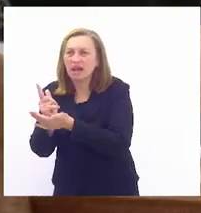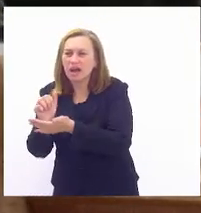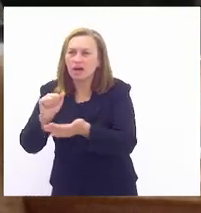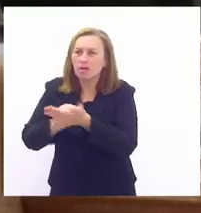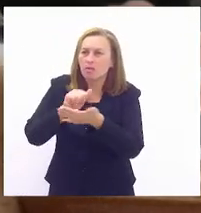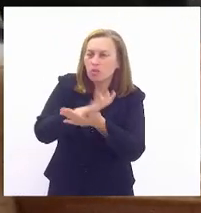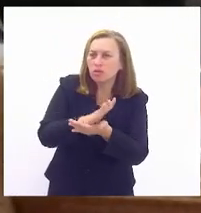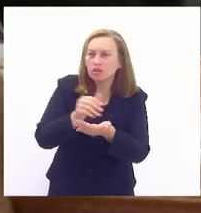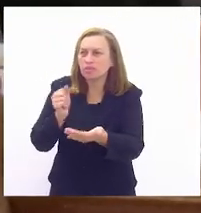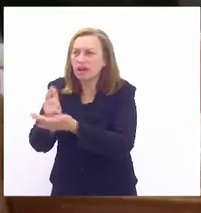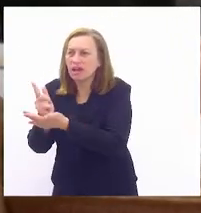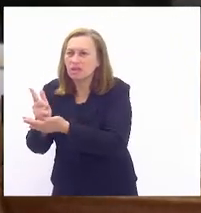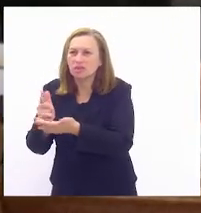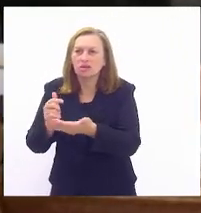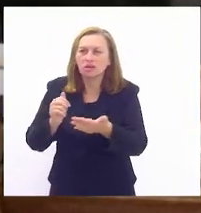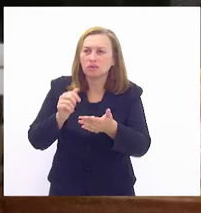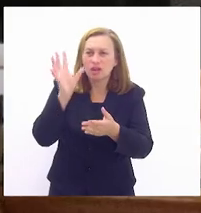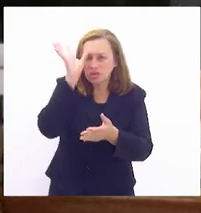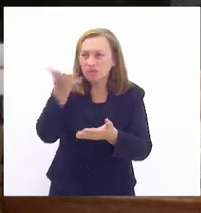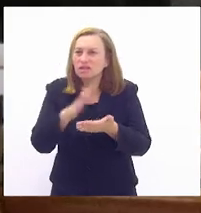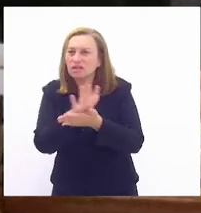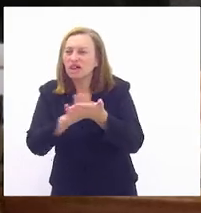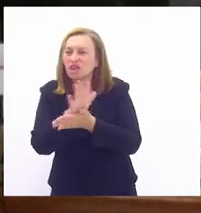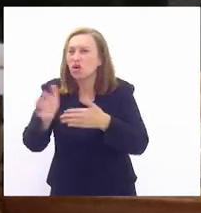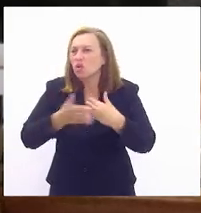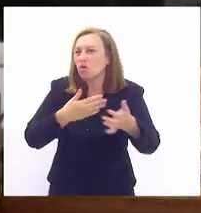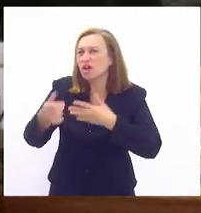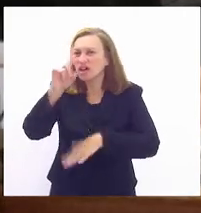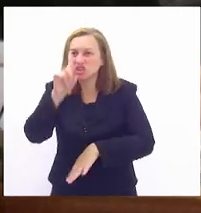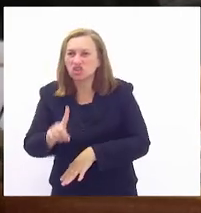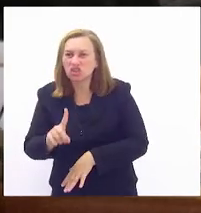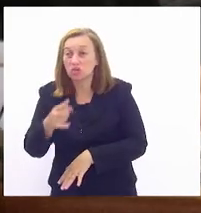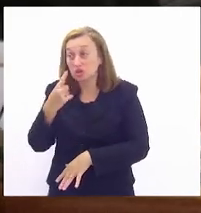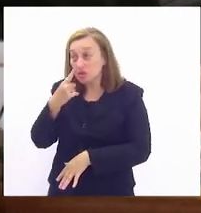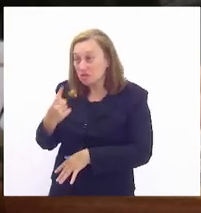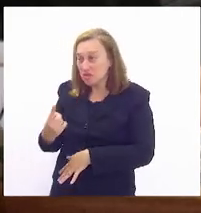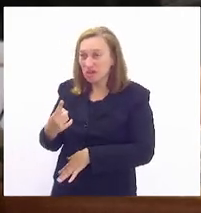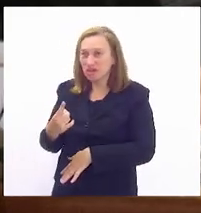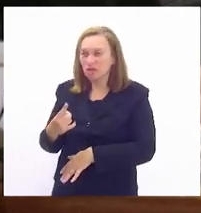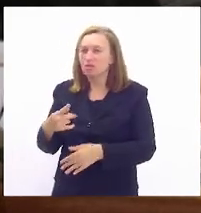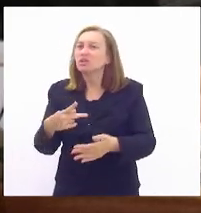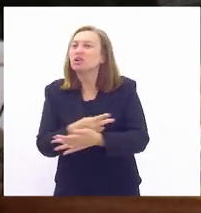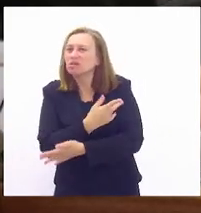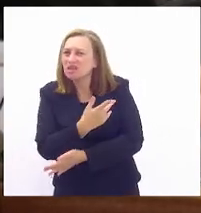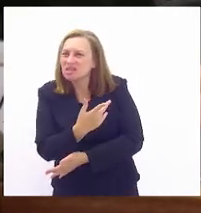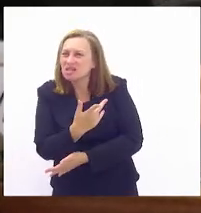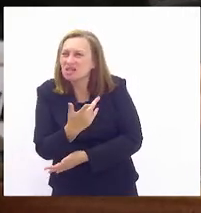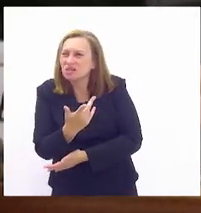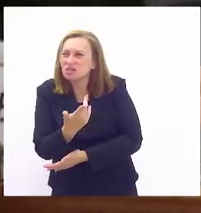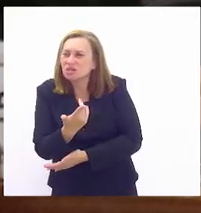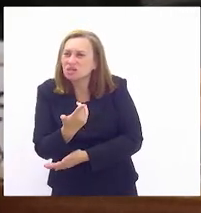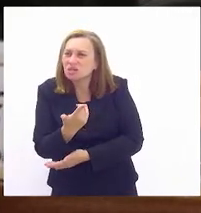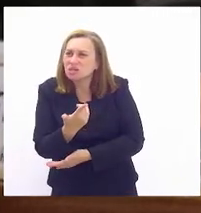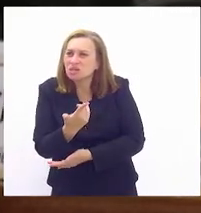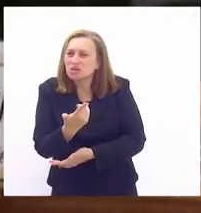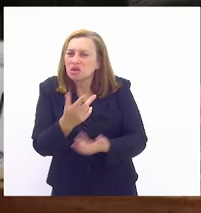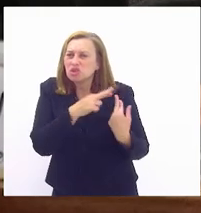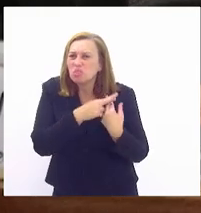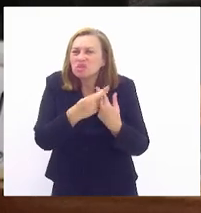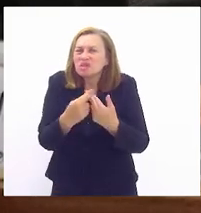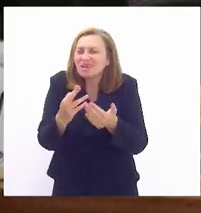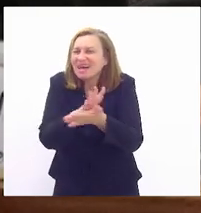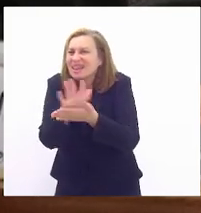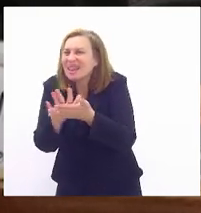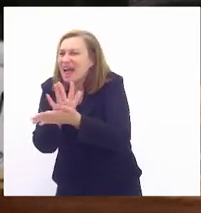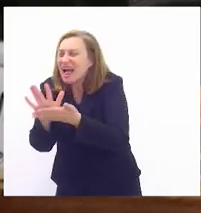Qualquer diretor que se veja nessa decisão, sem ser responsabilizado